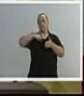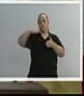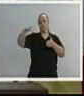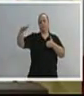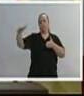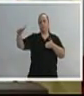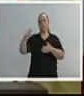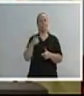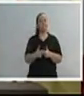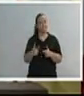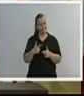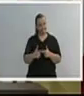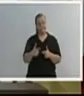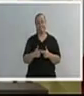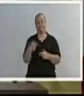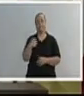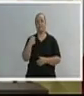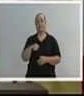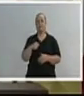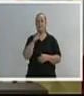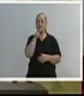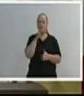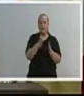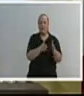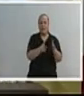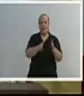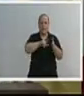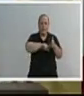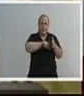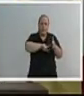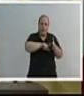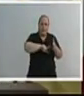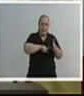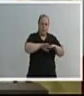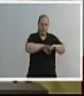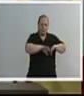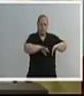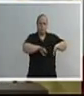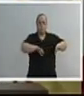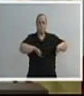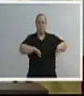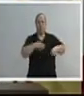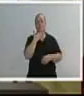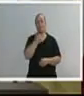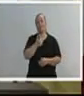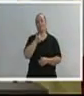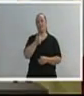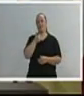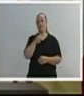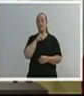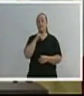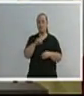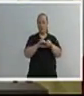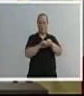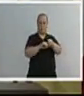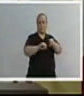realmente volte ao seu leito normal, para que volte a calha normal e para que não aconteça mais. Porque se o rio, se a tubulação está entupida na saída